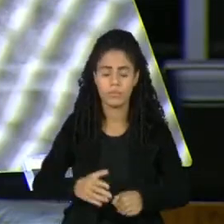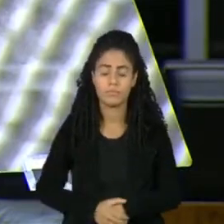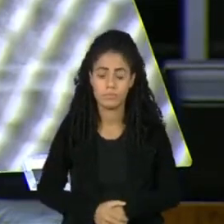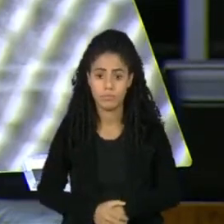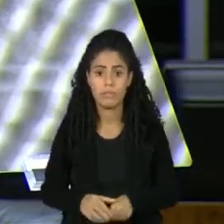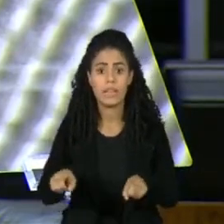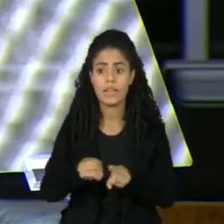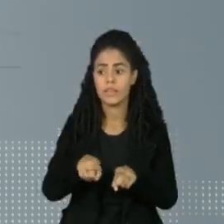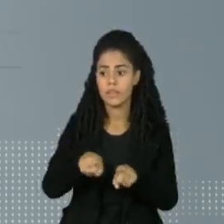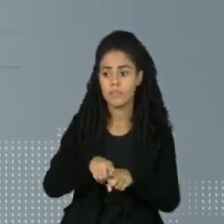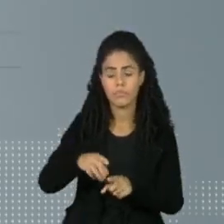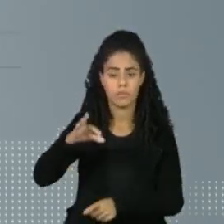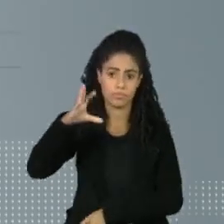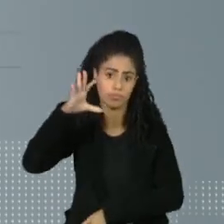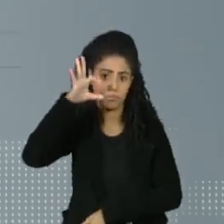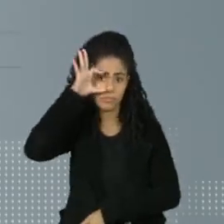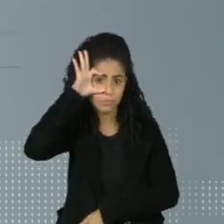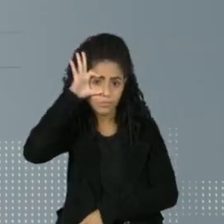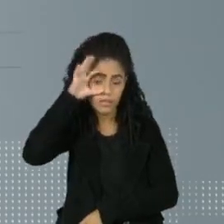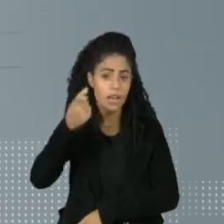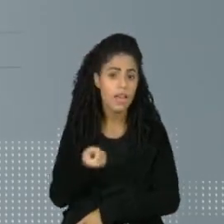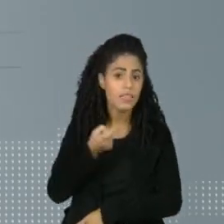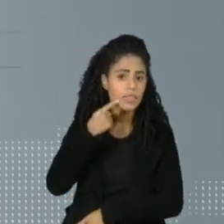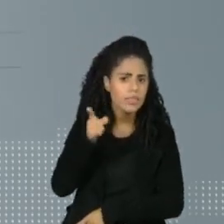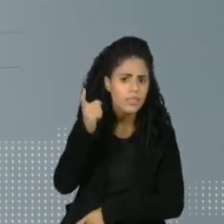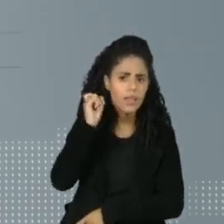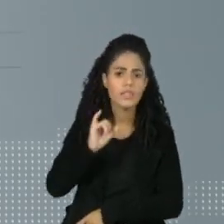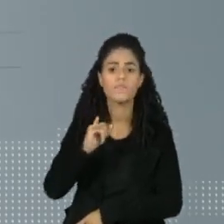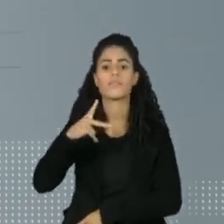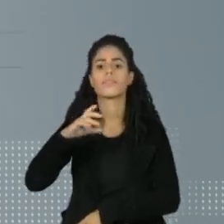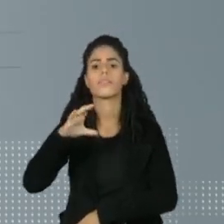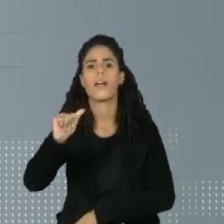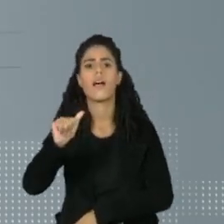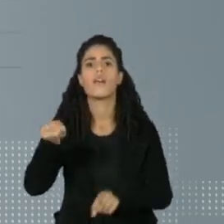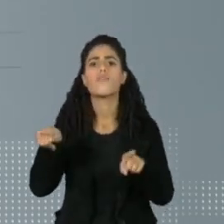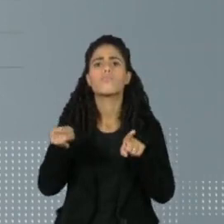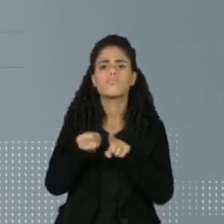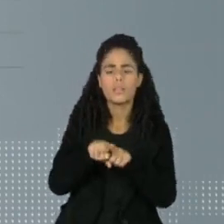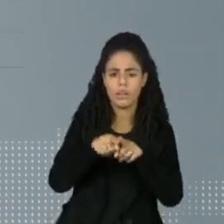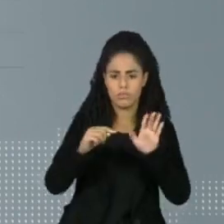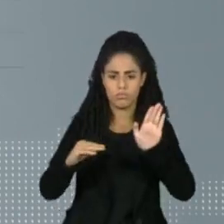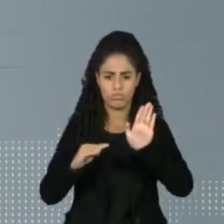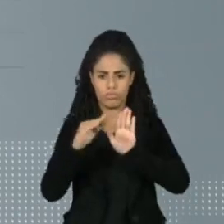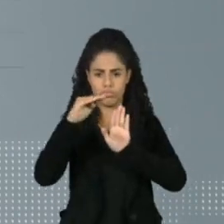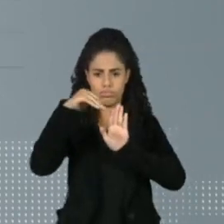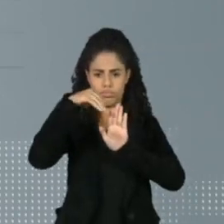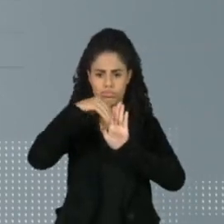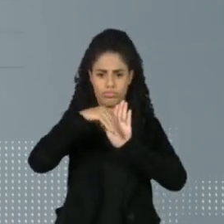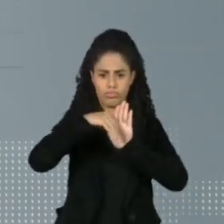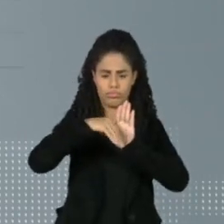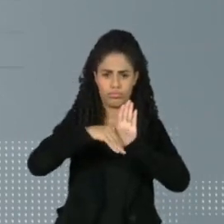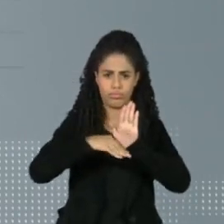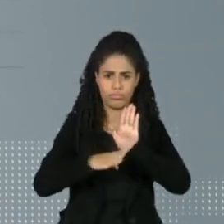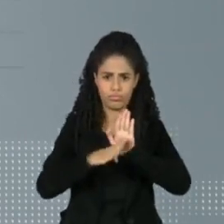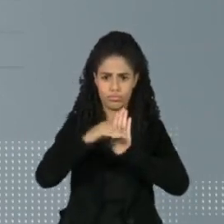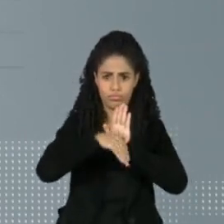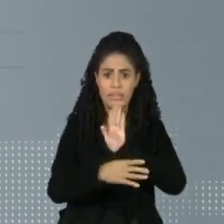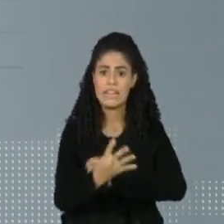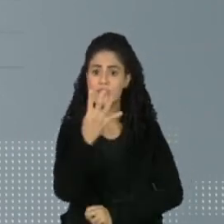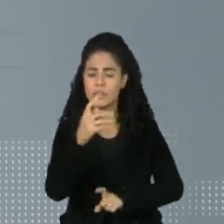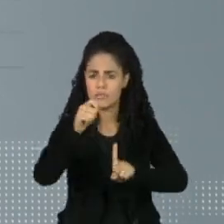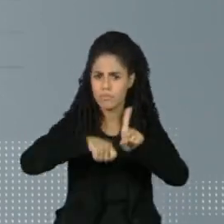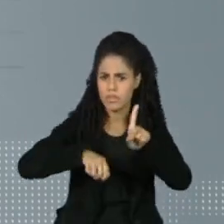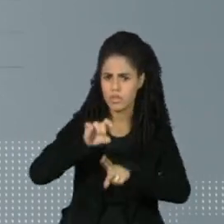da ex-presidente Dilma Rousseff, o IPCA também voltou aos 10%, mas foi muito breve, apenas